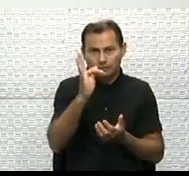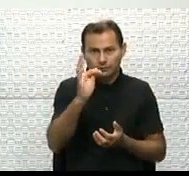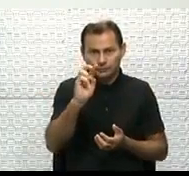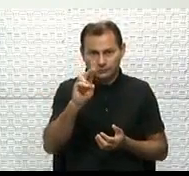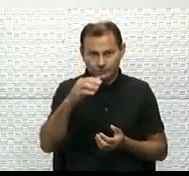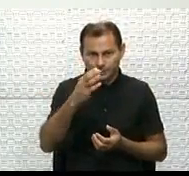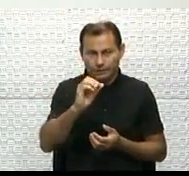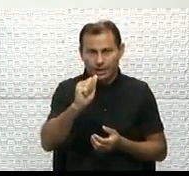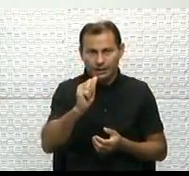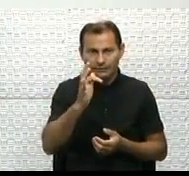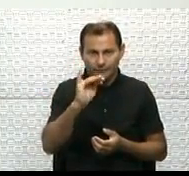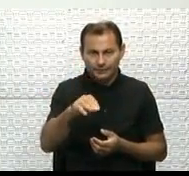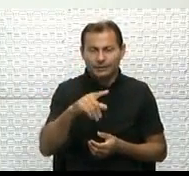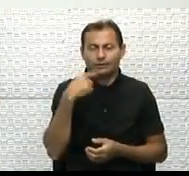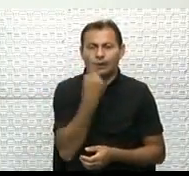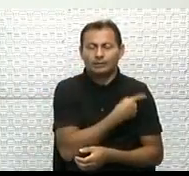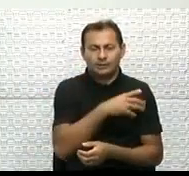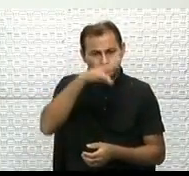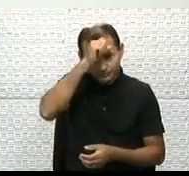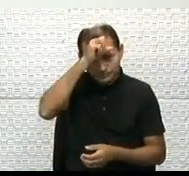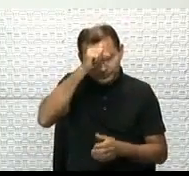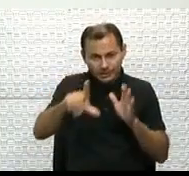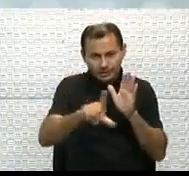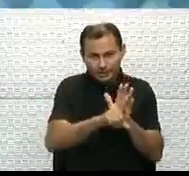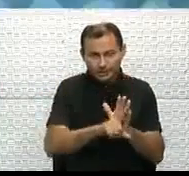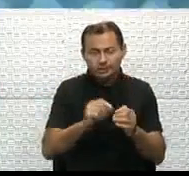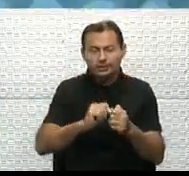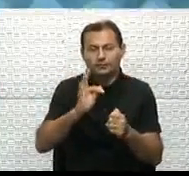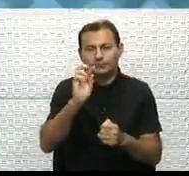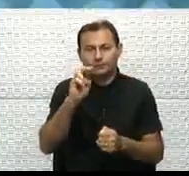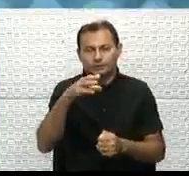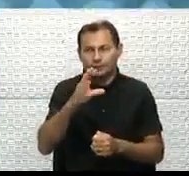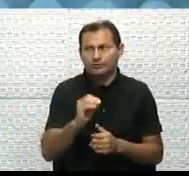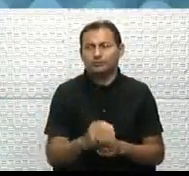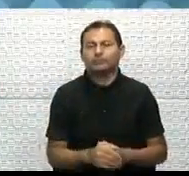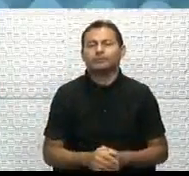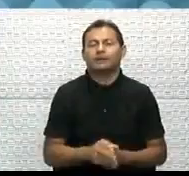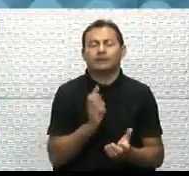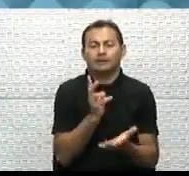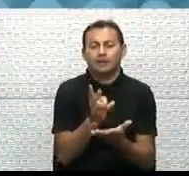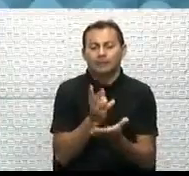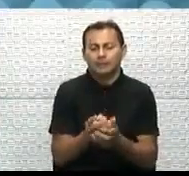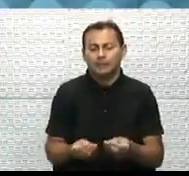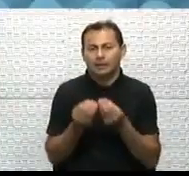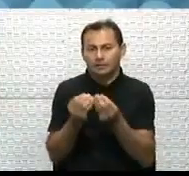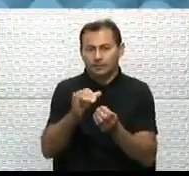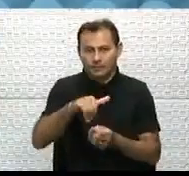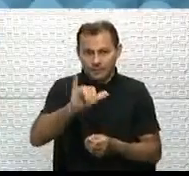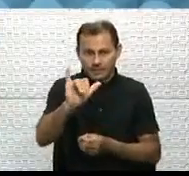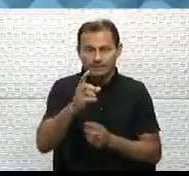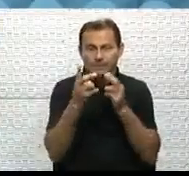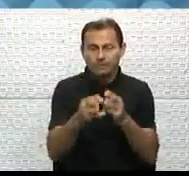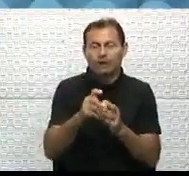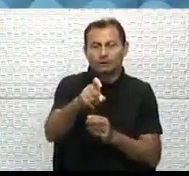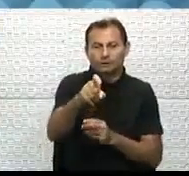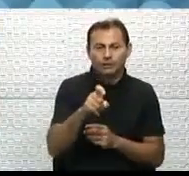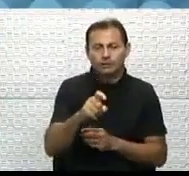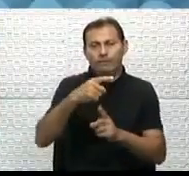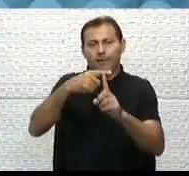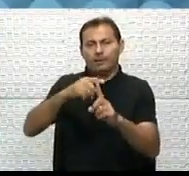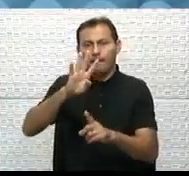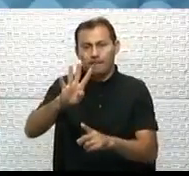afim, nós aprendemos que a lei de formação da função afim, ela é sempre dada como y igual a x